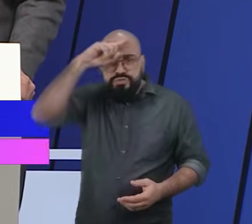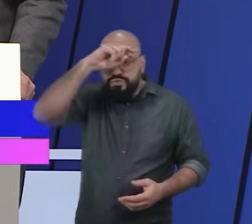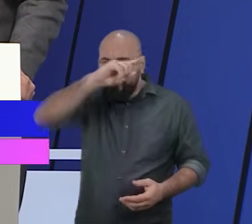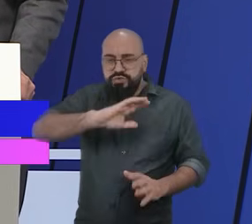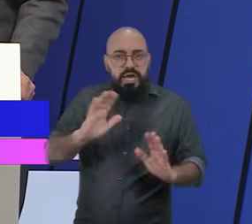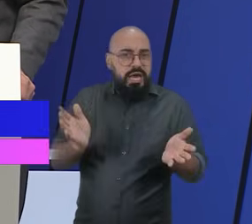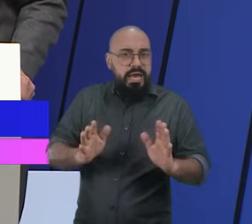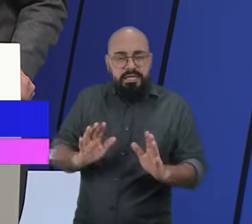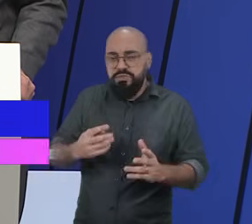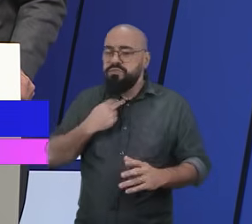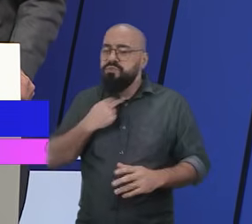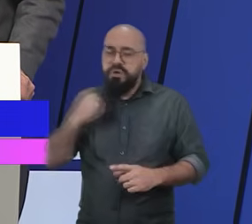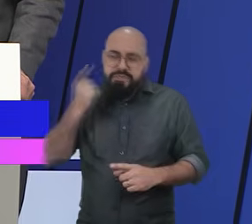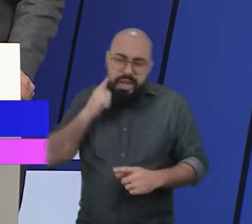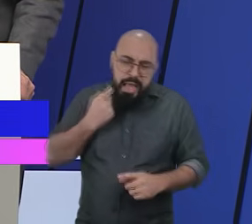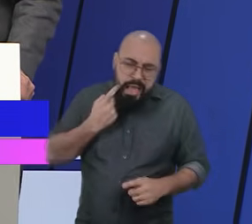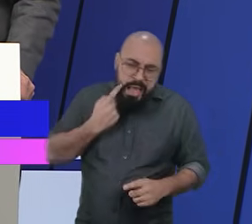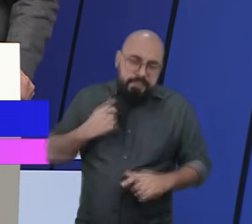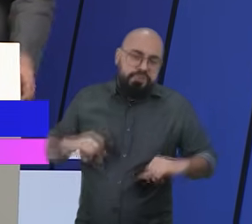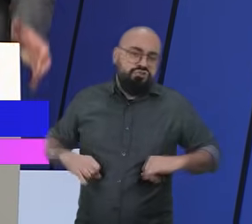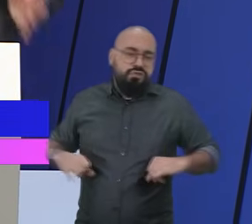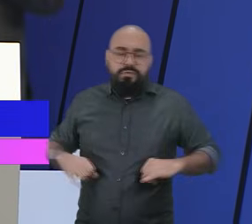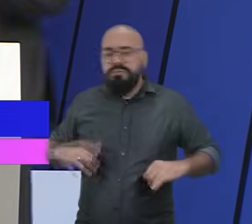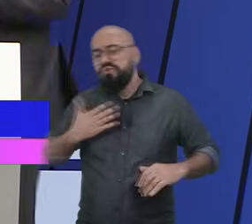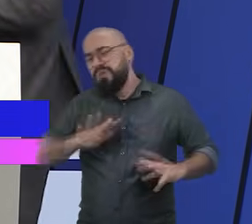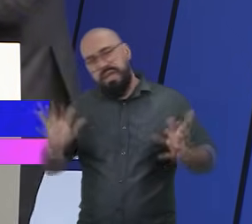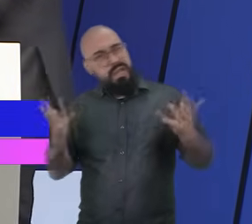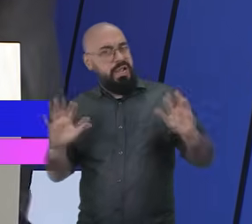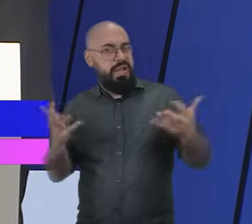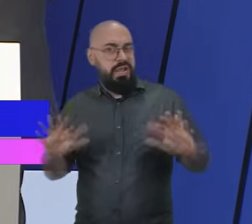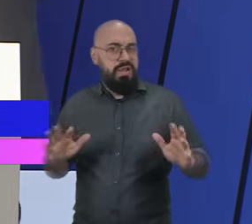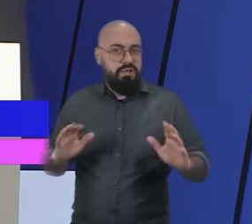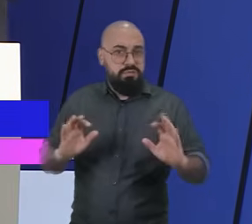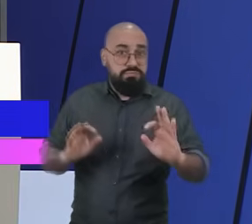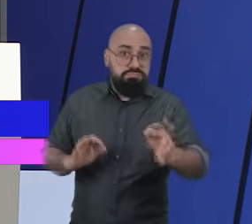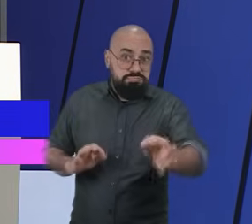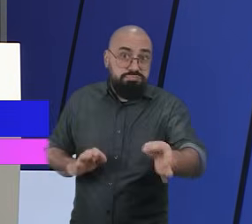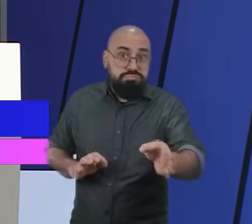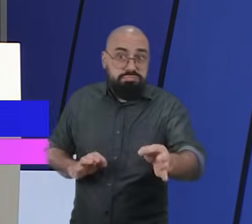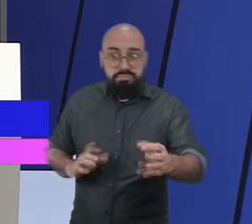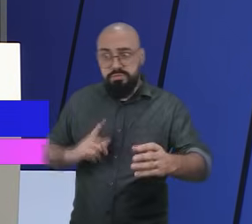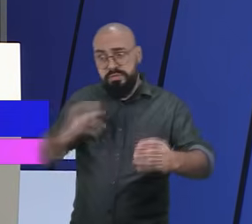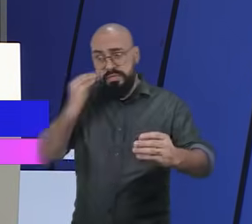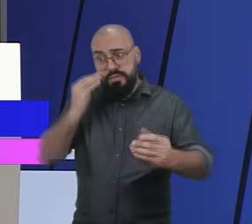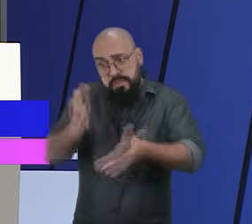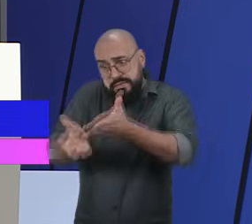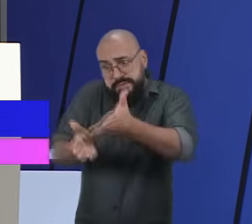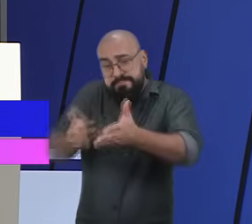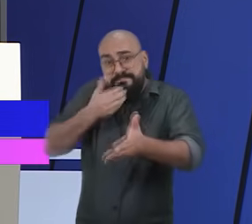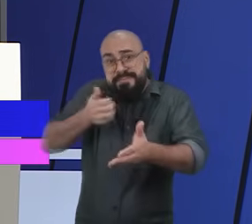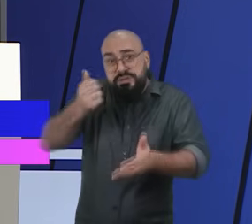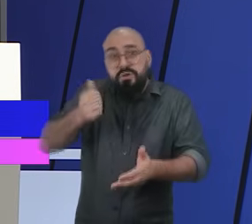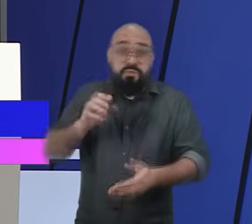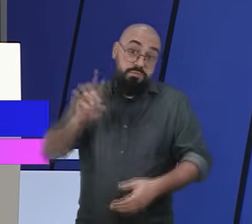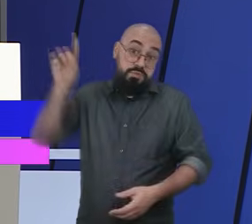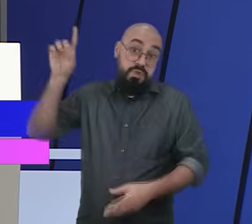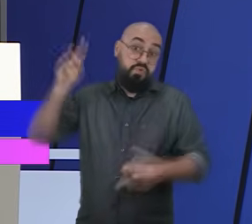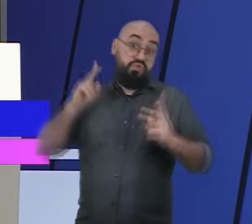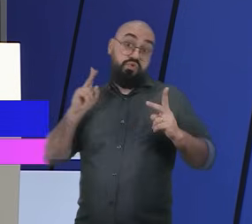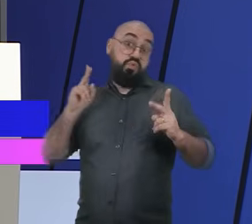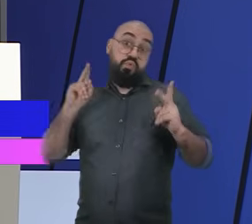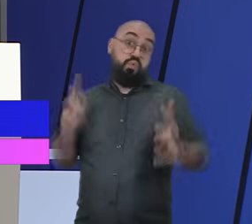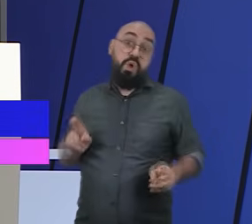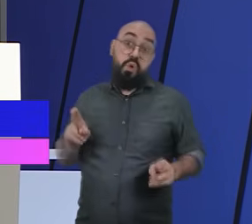vai trazer dor, que vai trazer lágrima, que vai trazer sofrimento. Então nós tentamos o máximo poupar. E Deus também é assim, porque Ele nos